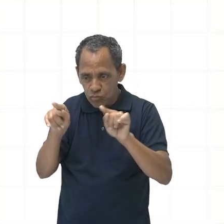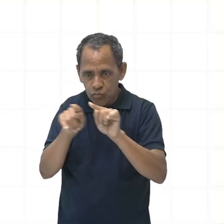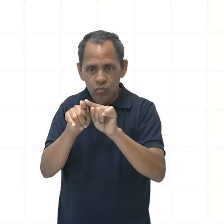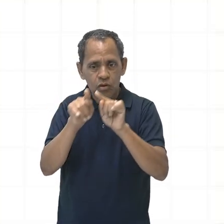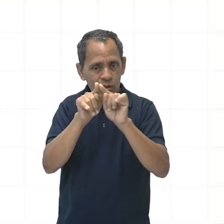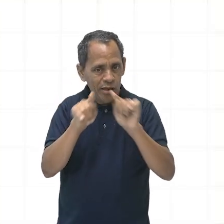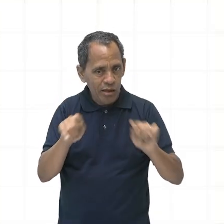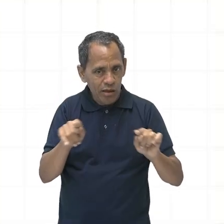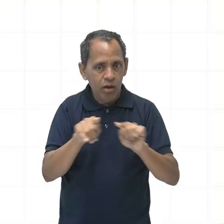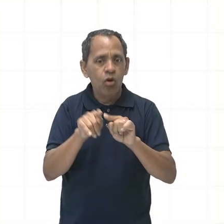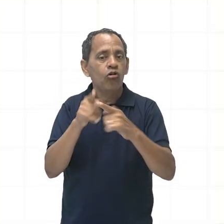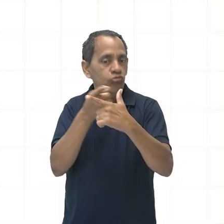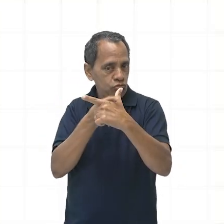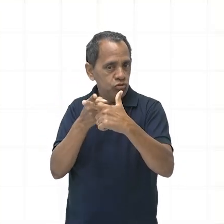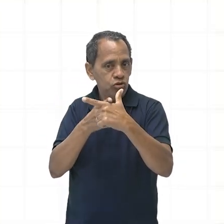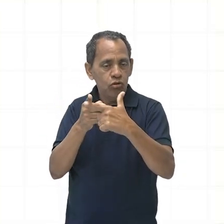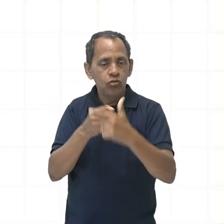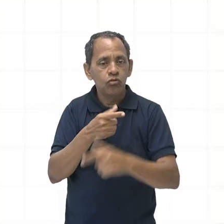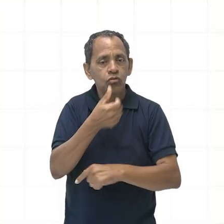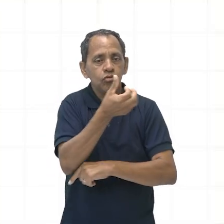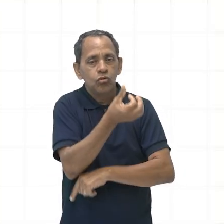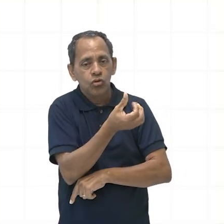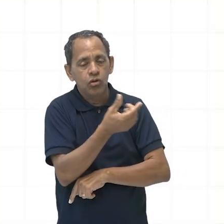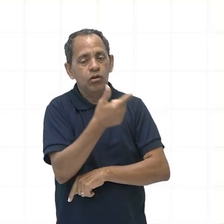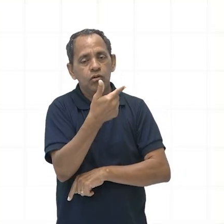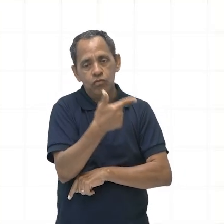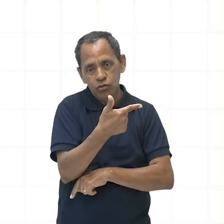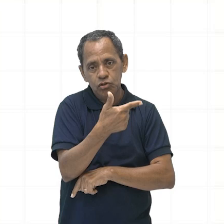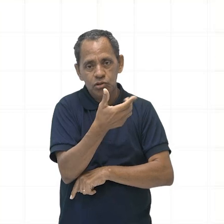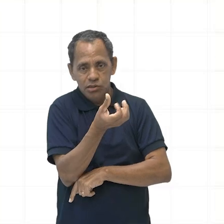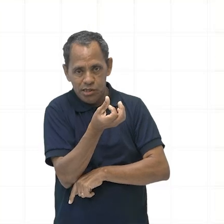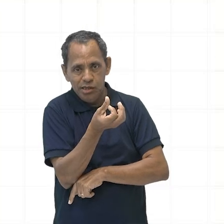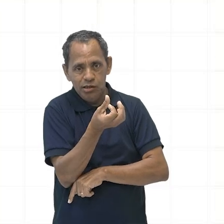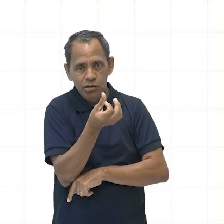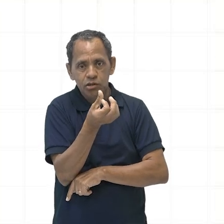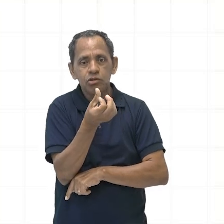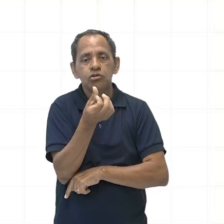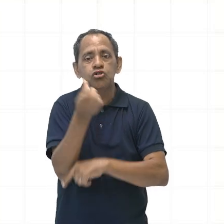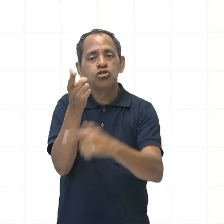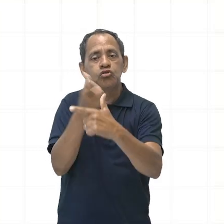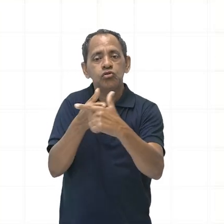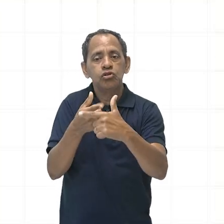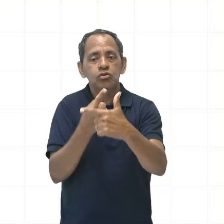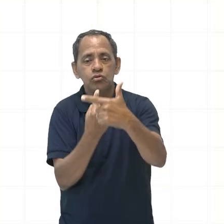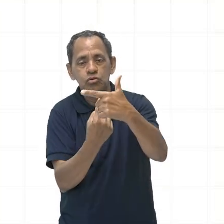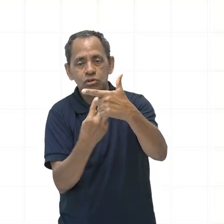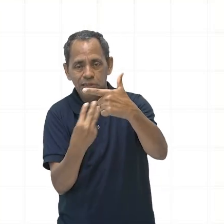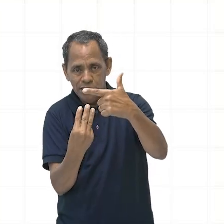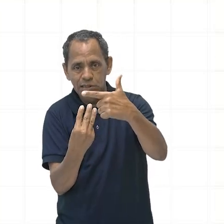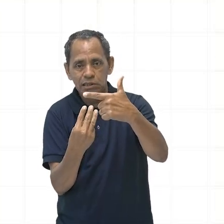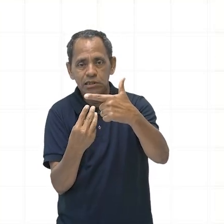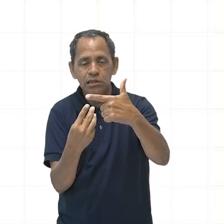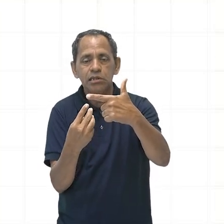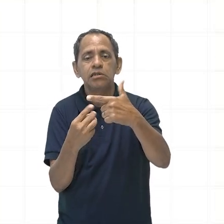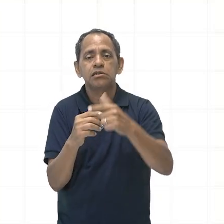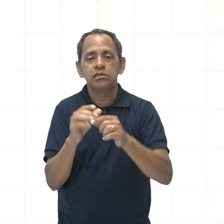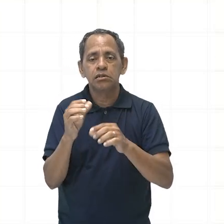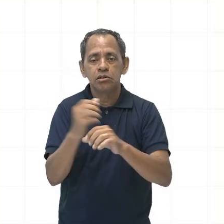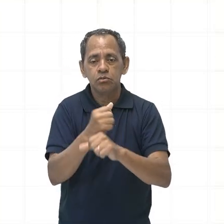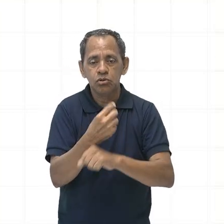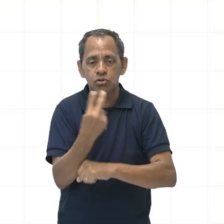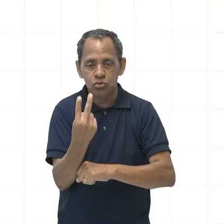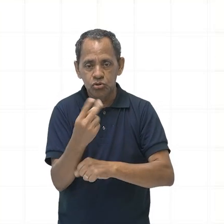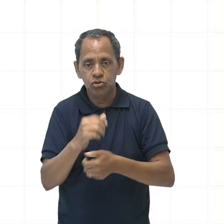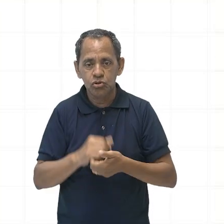se a gente dividir aqui, ó, 26 por 13, a gente vai encontrar 2. Se a gente dividir